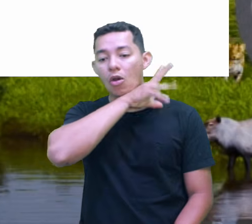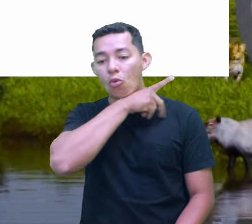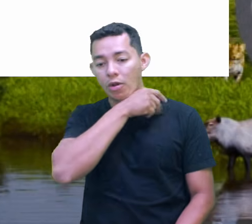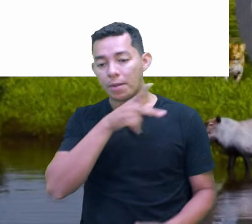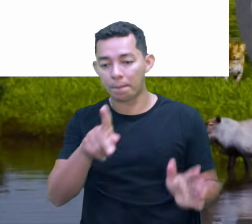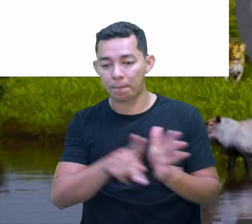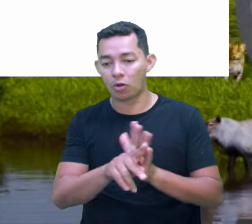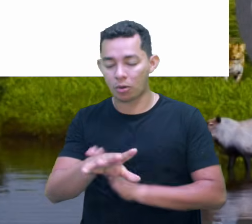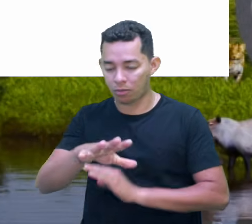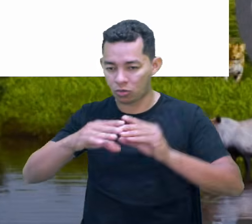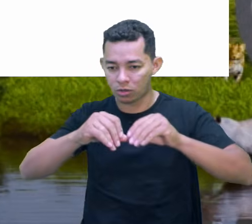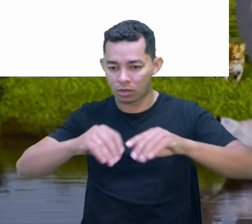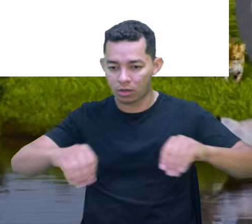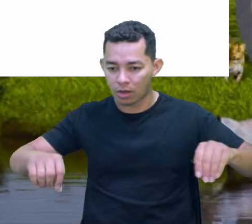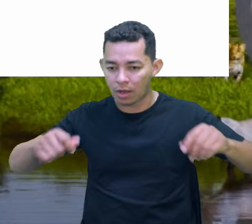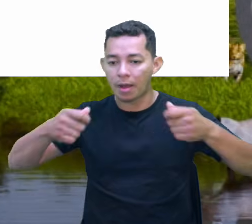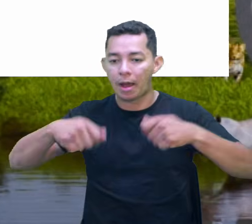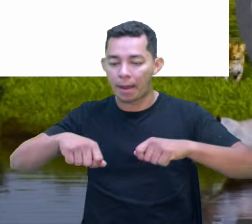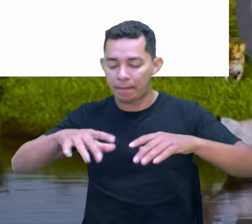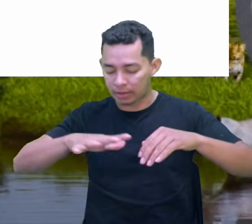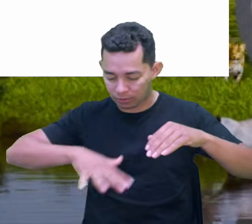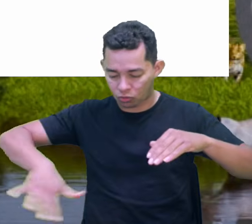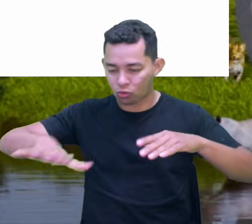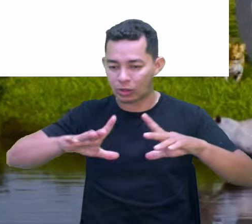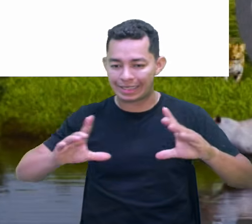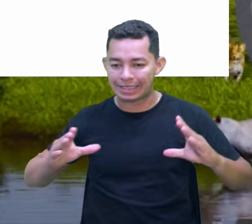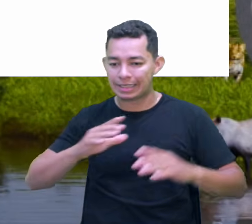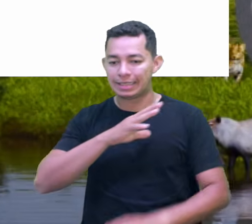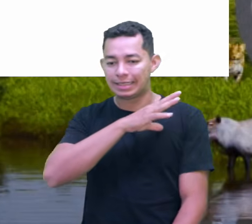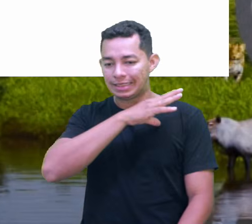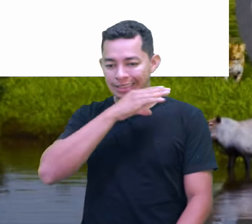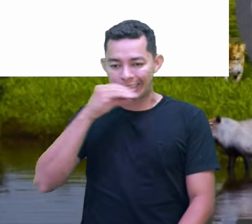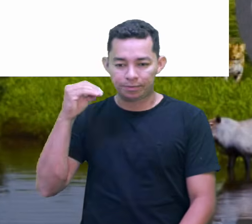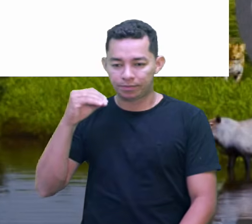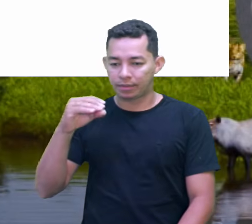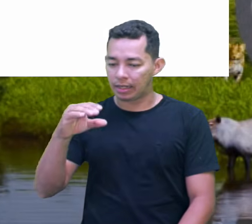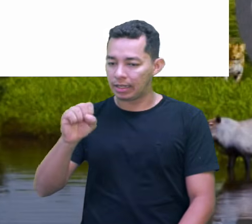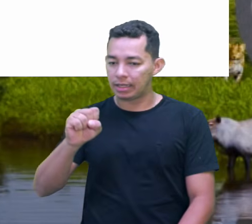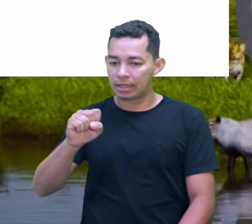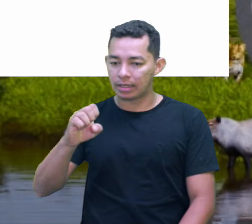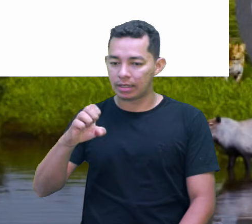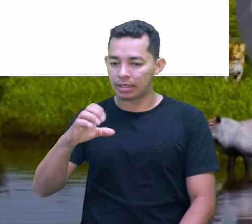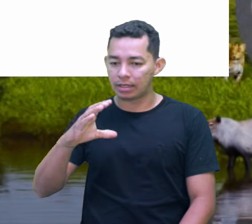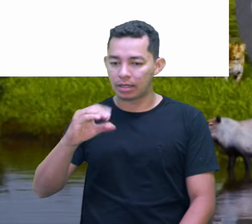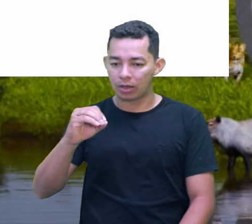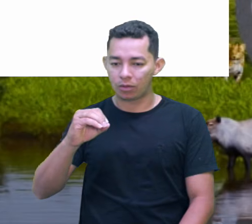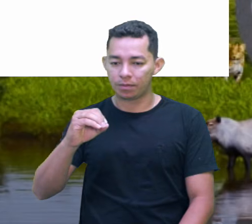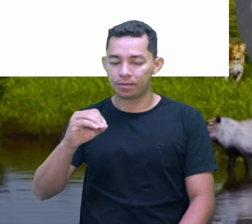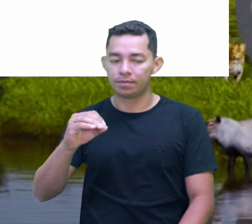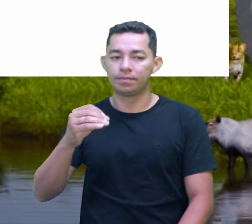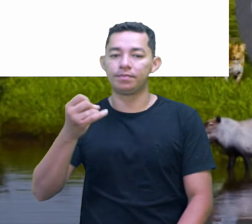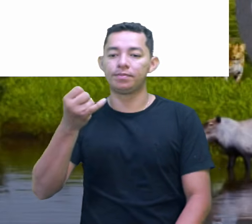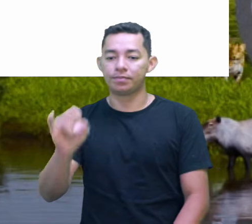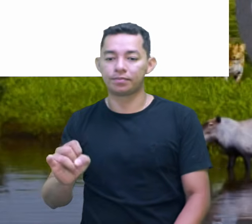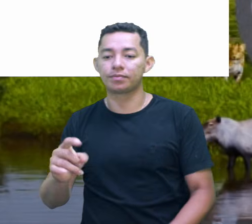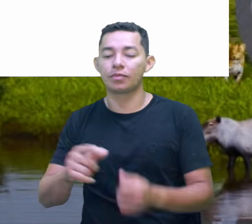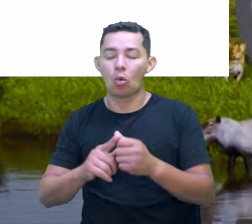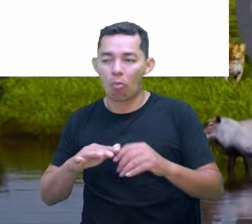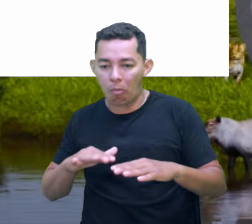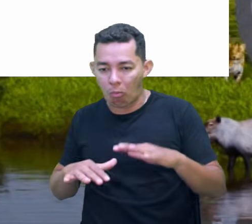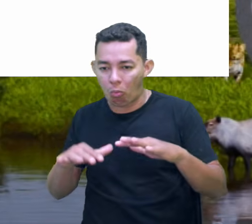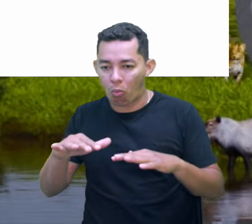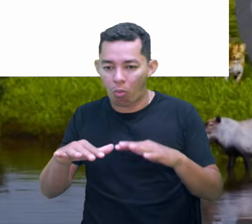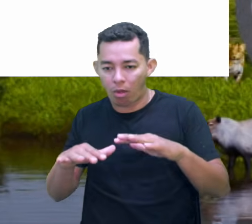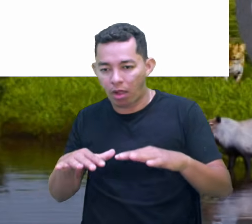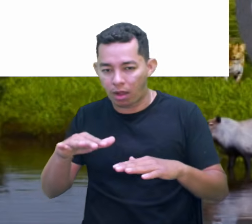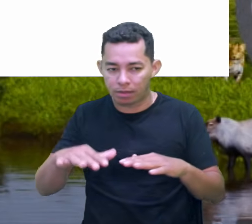precisar de um ambiente seco para ele sobreviver. Se ele for um réptil, por exemplo, ele precisa de muito sol?